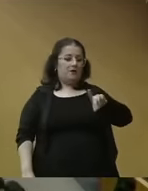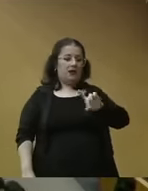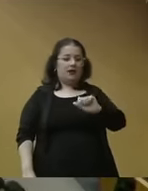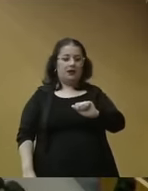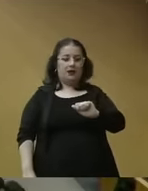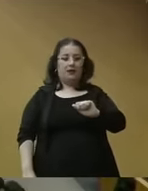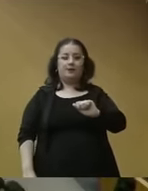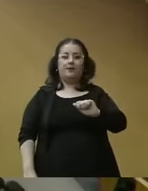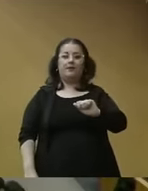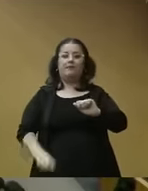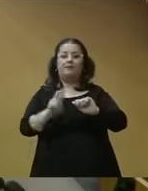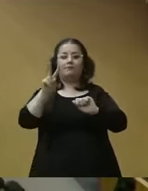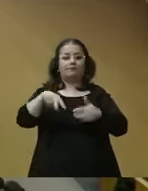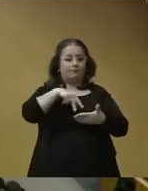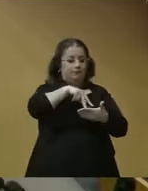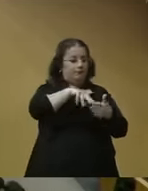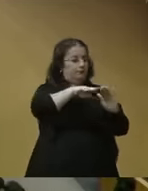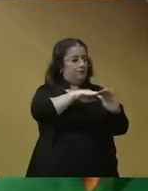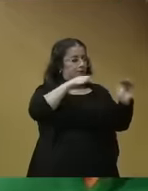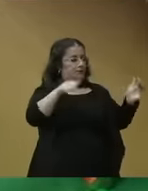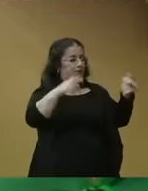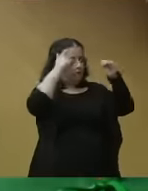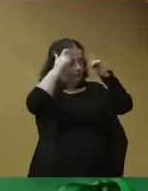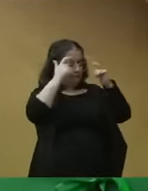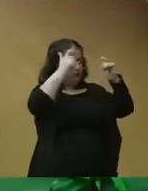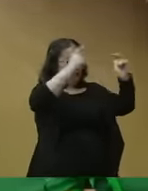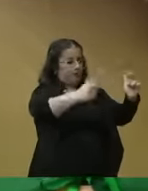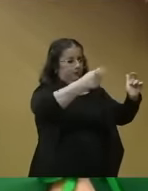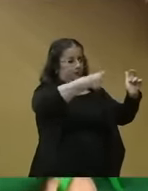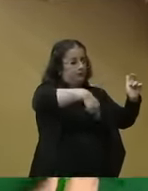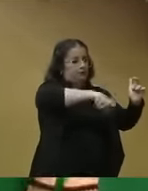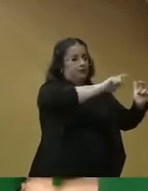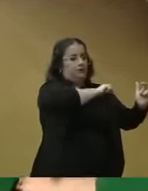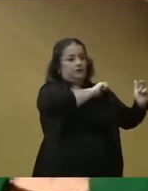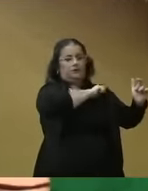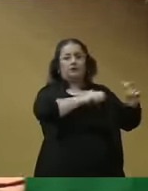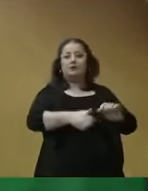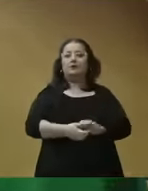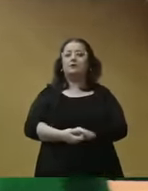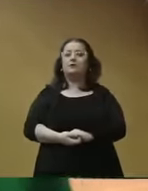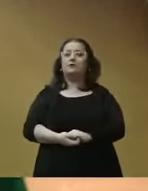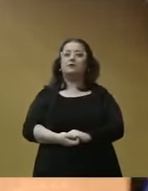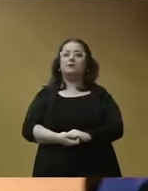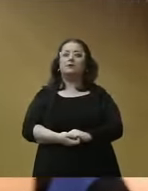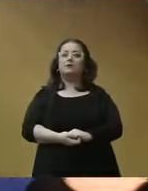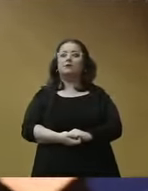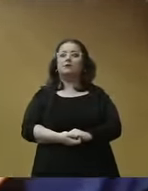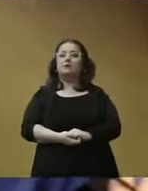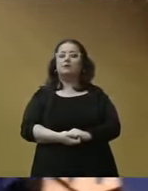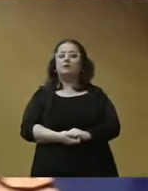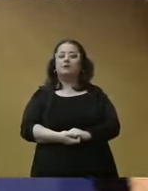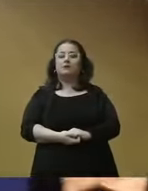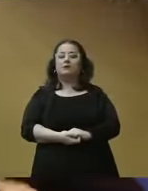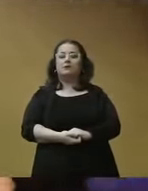Oliveira, para que se posicione junto à mesa, a fim de proceder à colocação dos chapéus nos formandos.